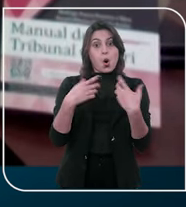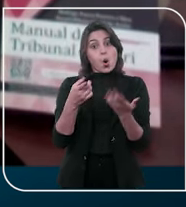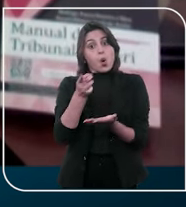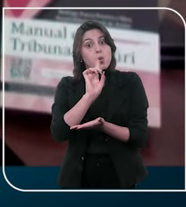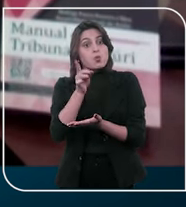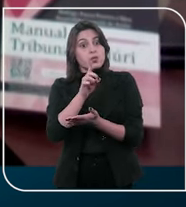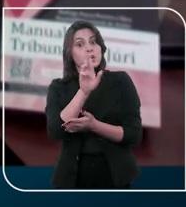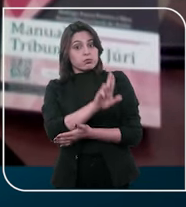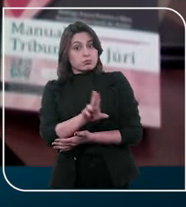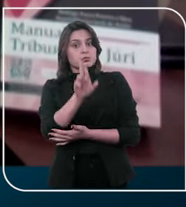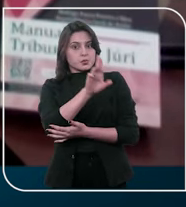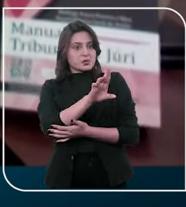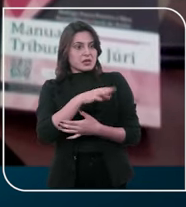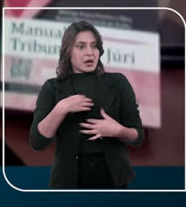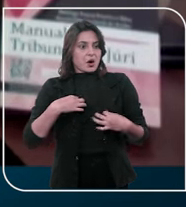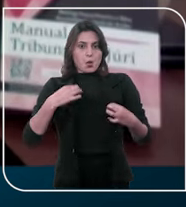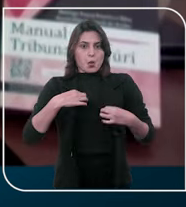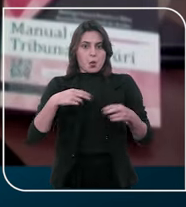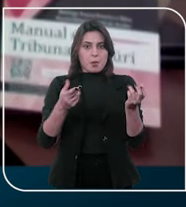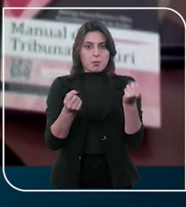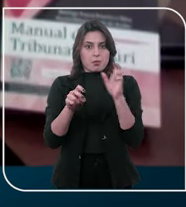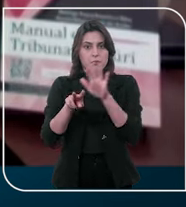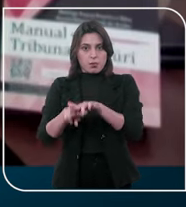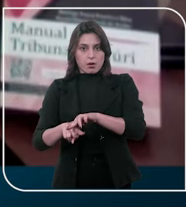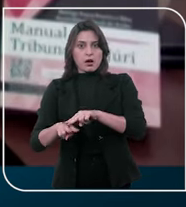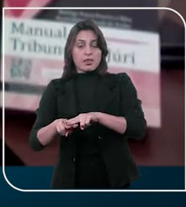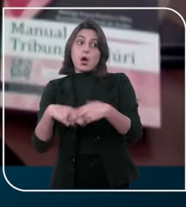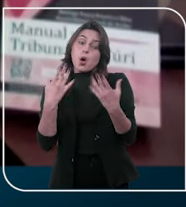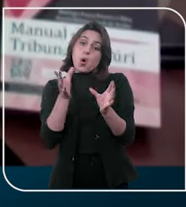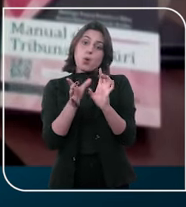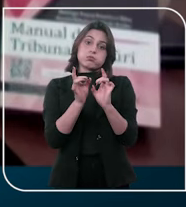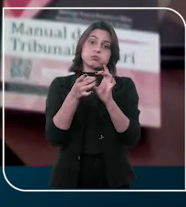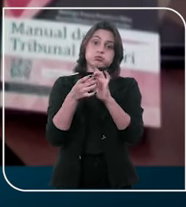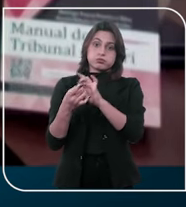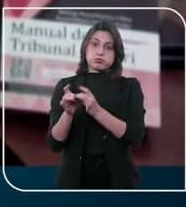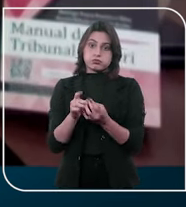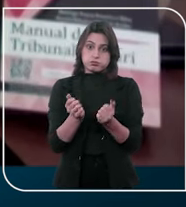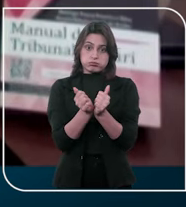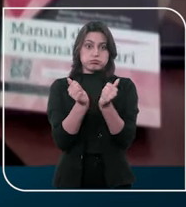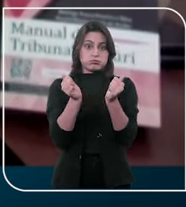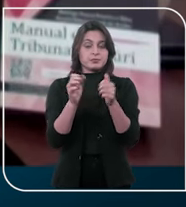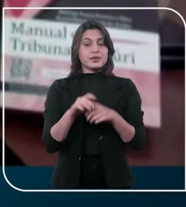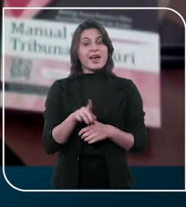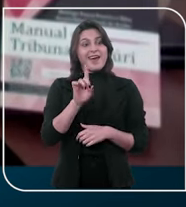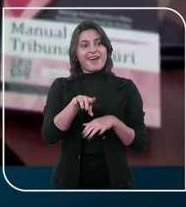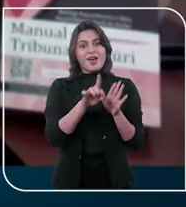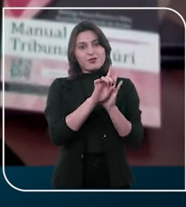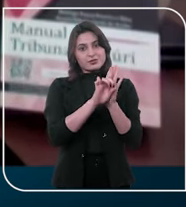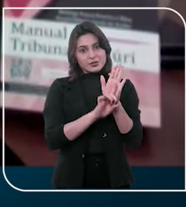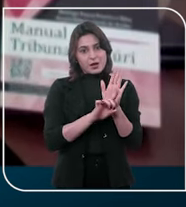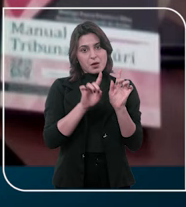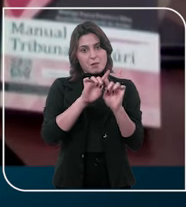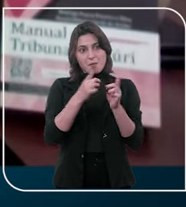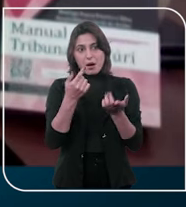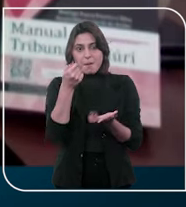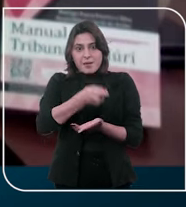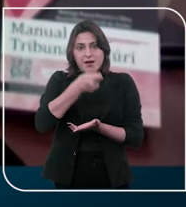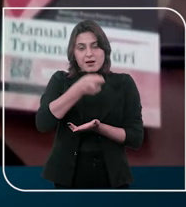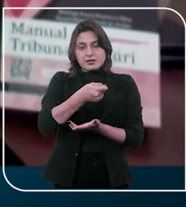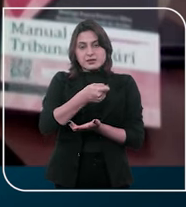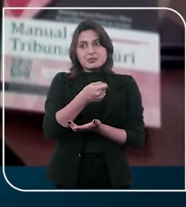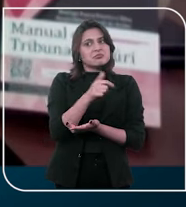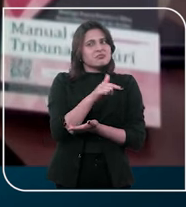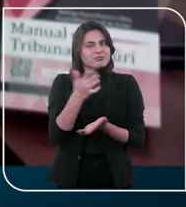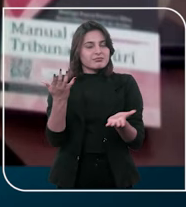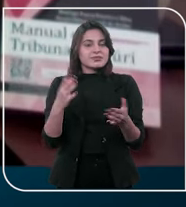falo que isso significa que é um direito, não significa que é uma obrigação. Então, podemos